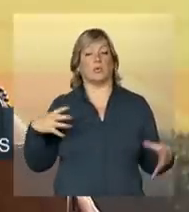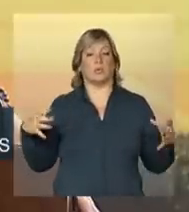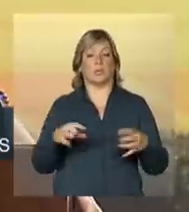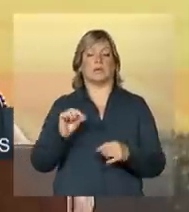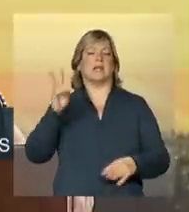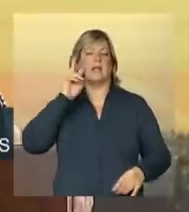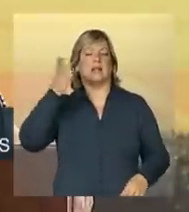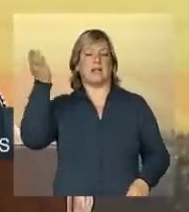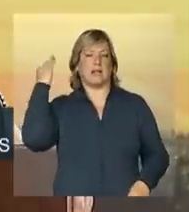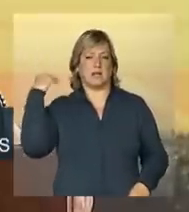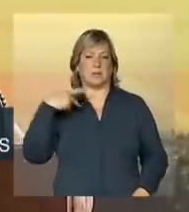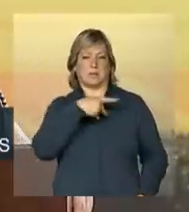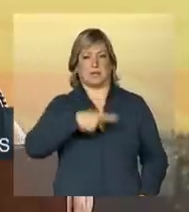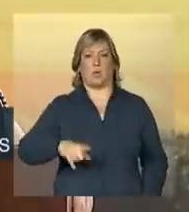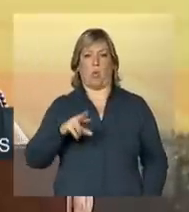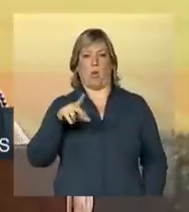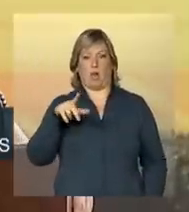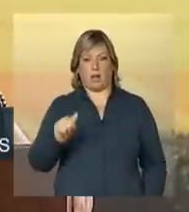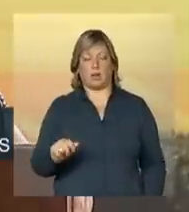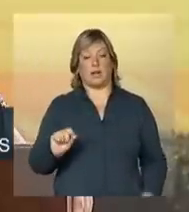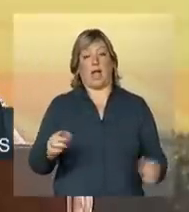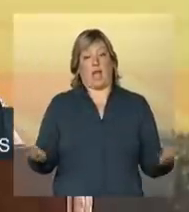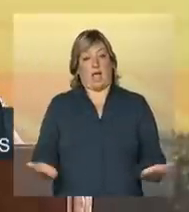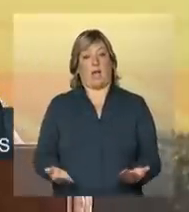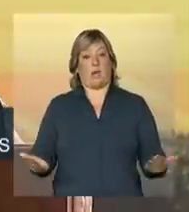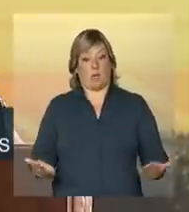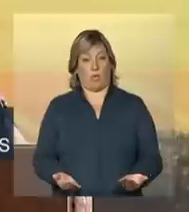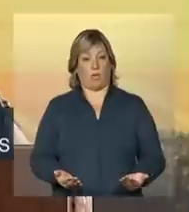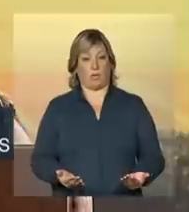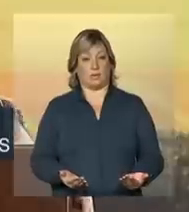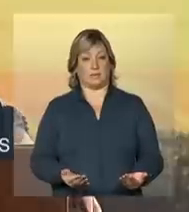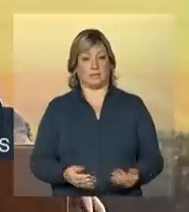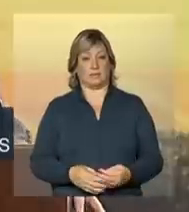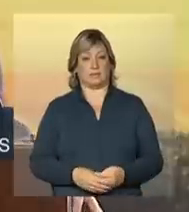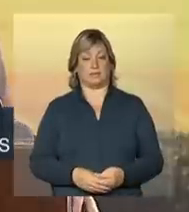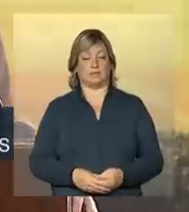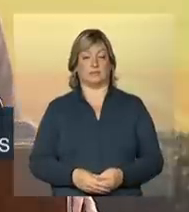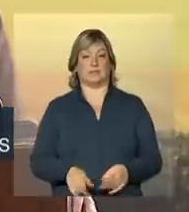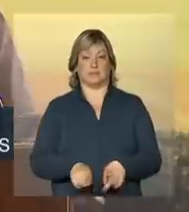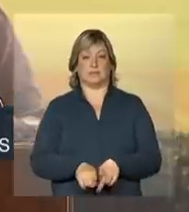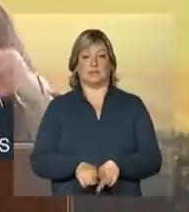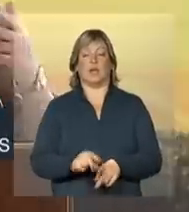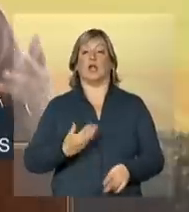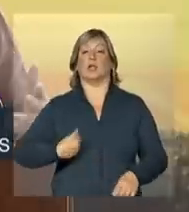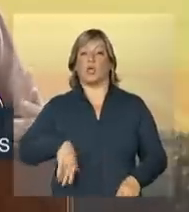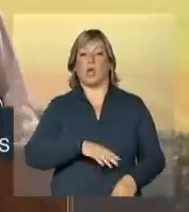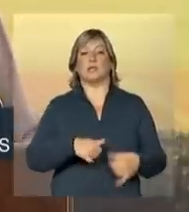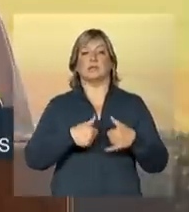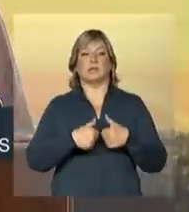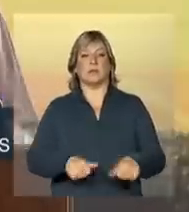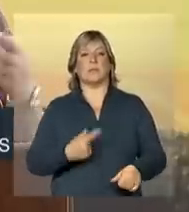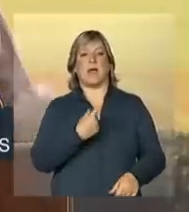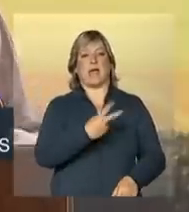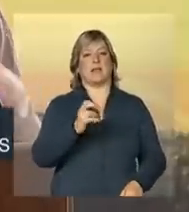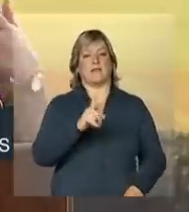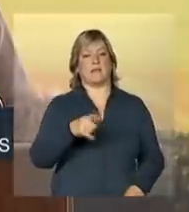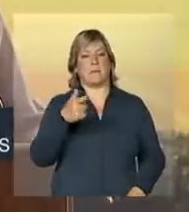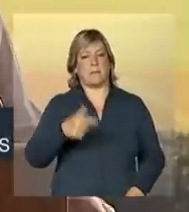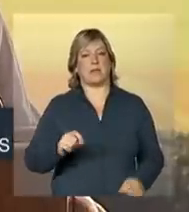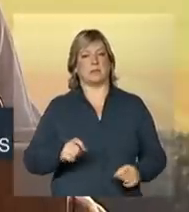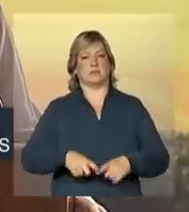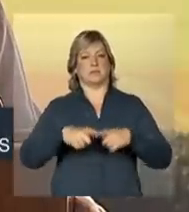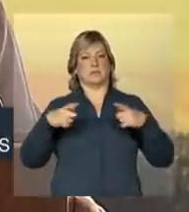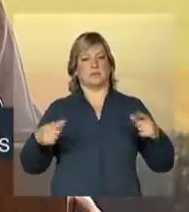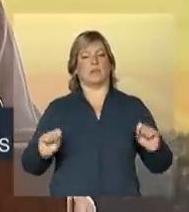presidente Lula e agora nós estamos cada vez mais ampliando e